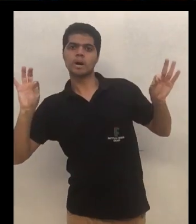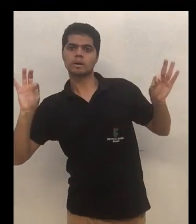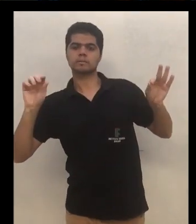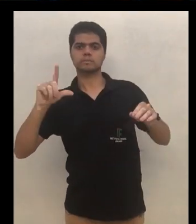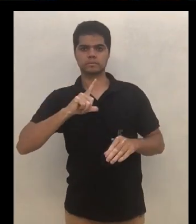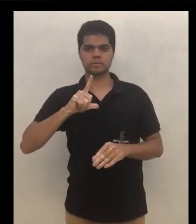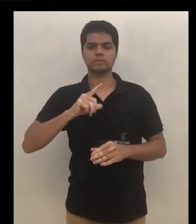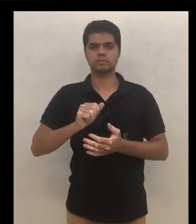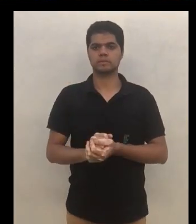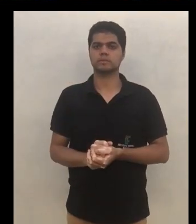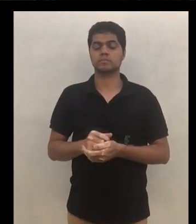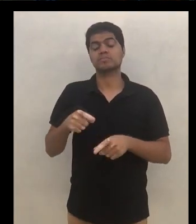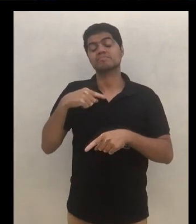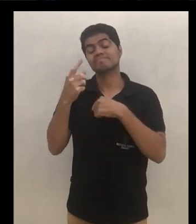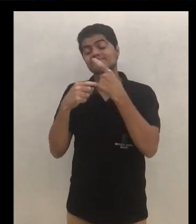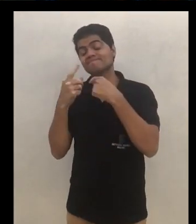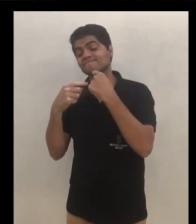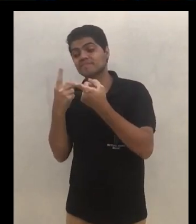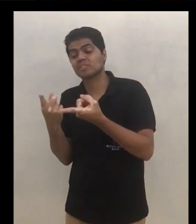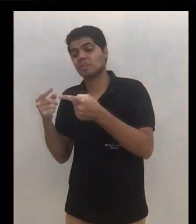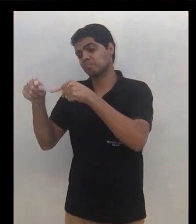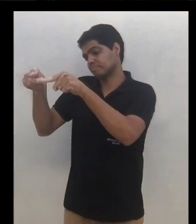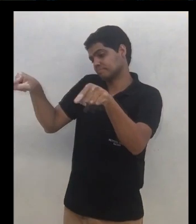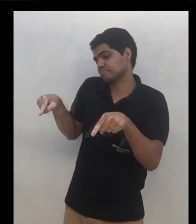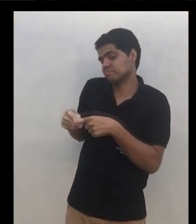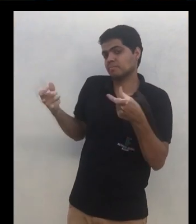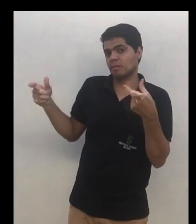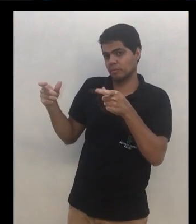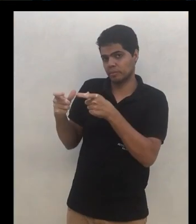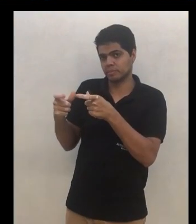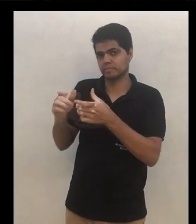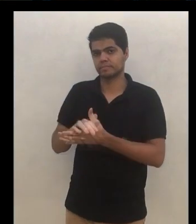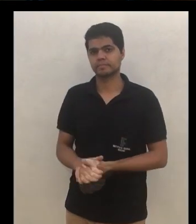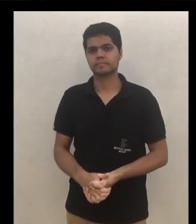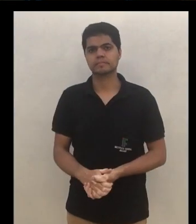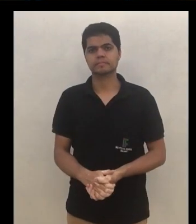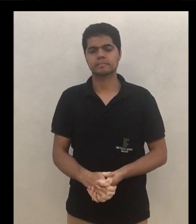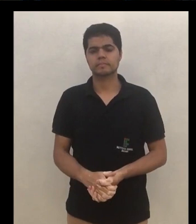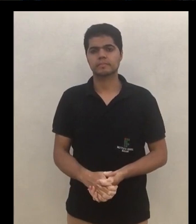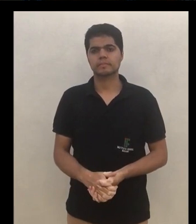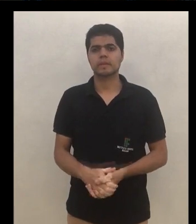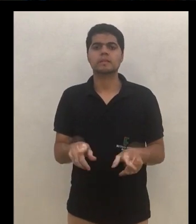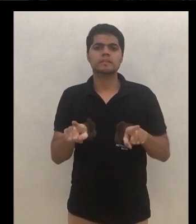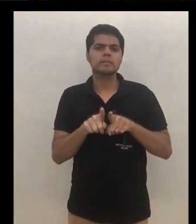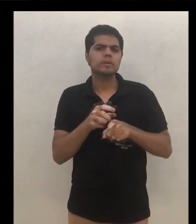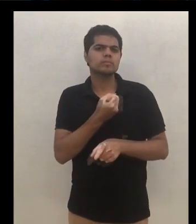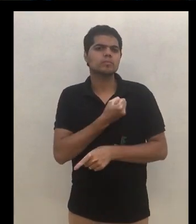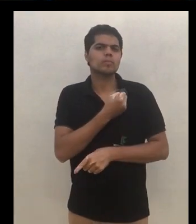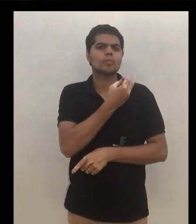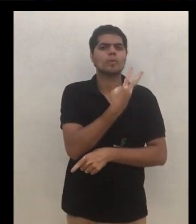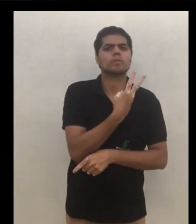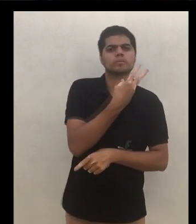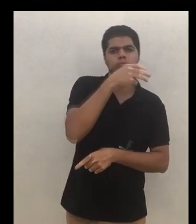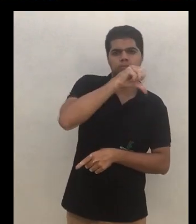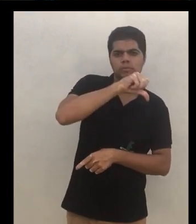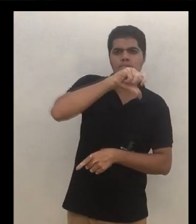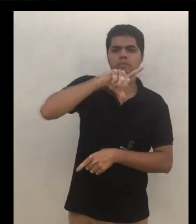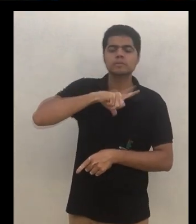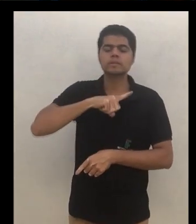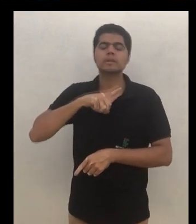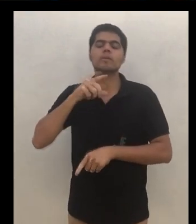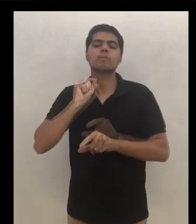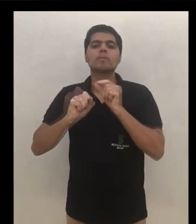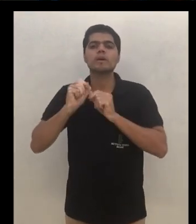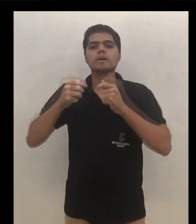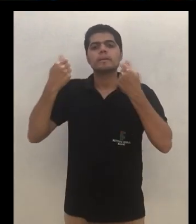a queixa, né, dos produtores, que não conseguem atender. Já no artigo 39, né, quando necessário, as